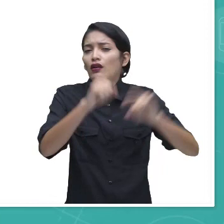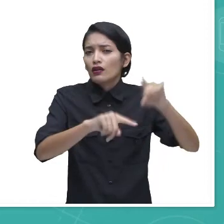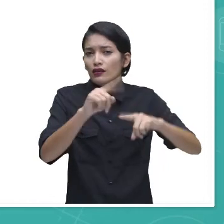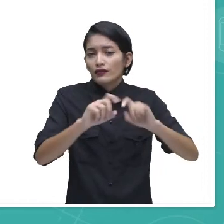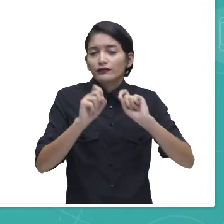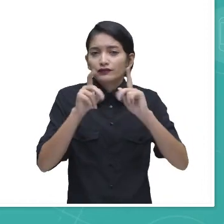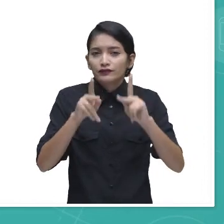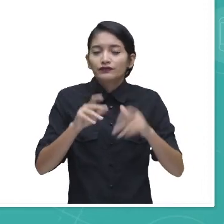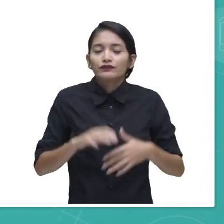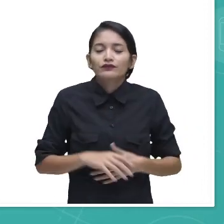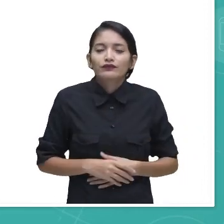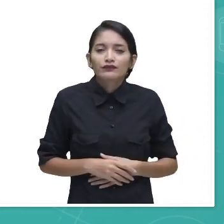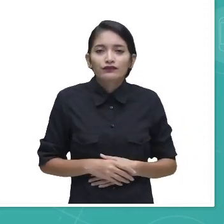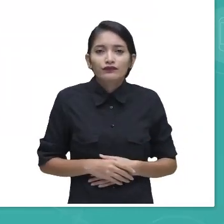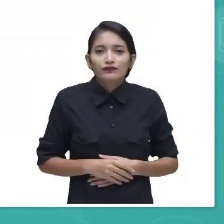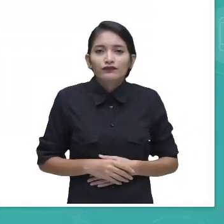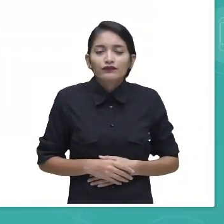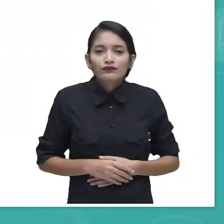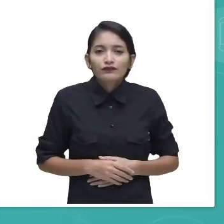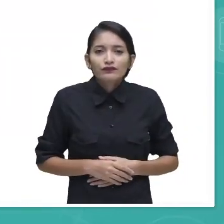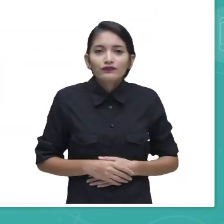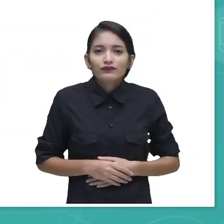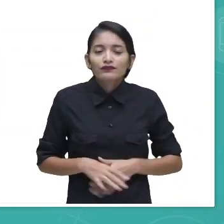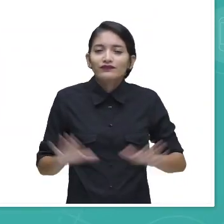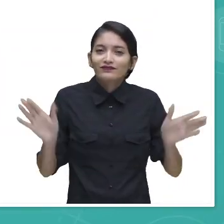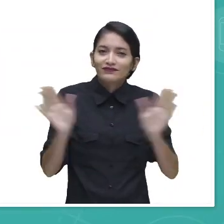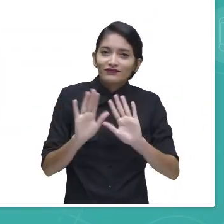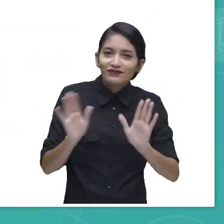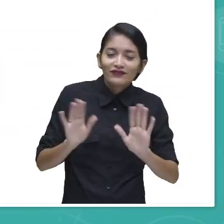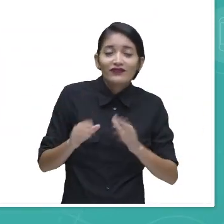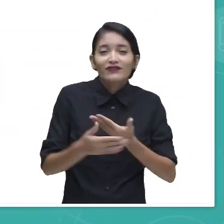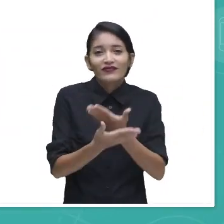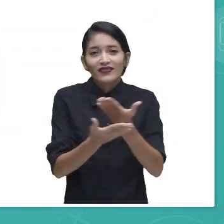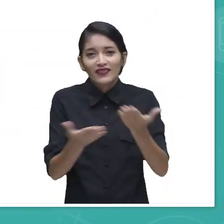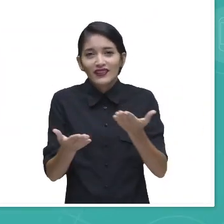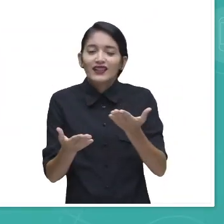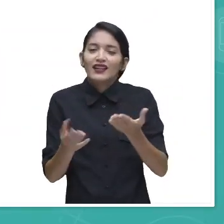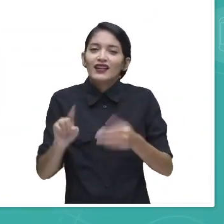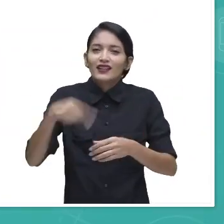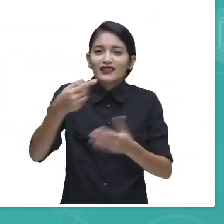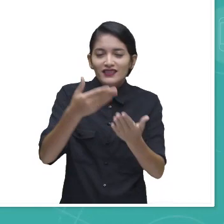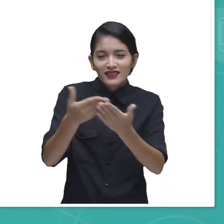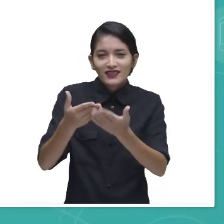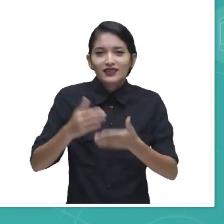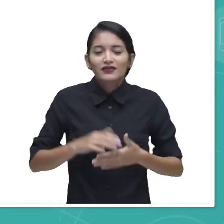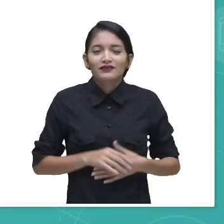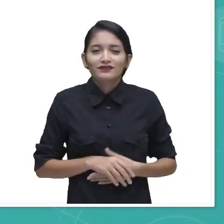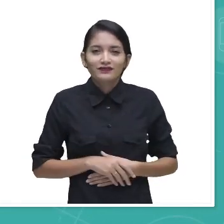ok? Então, a todos, desejamos até uma próxima aula.